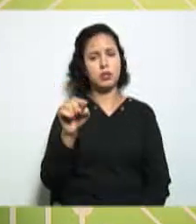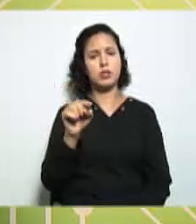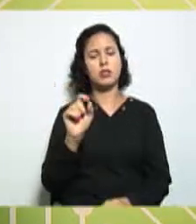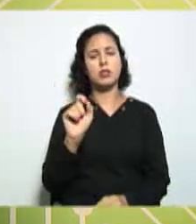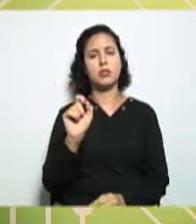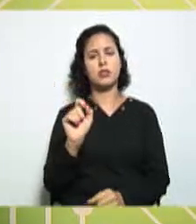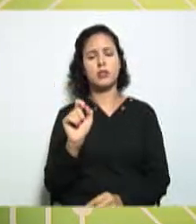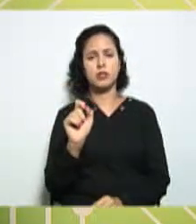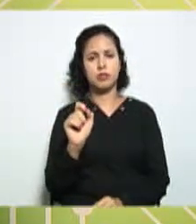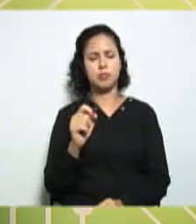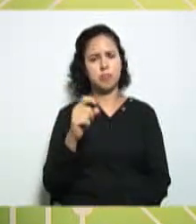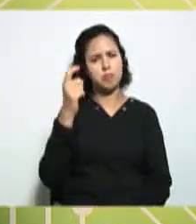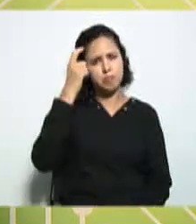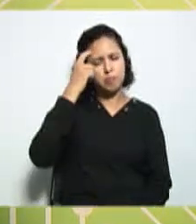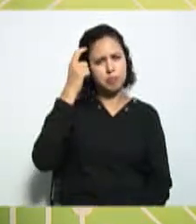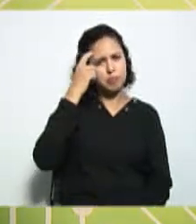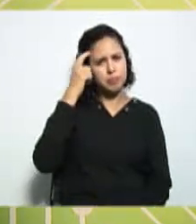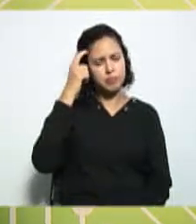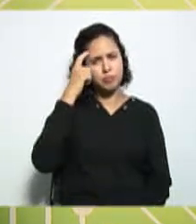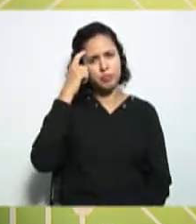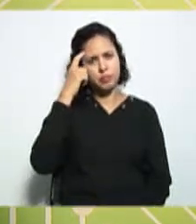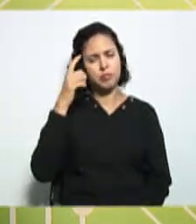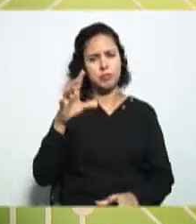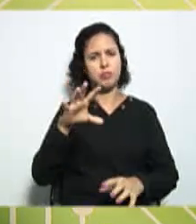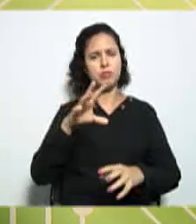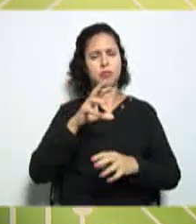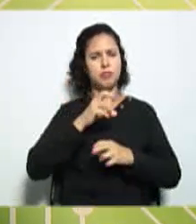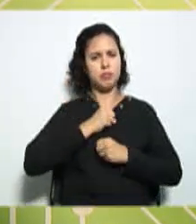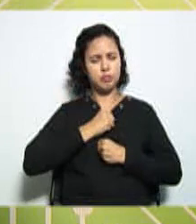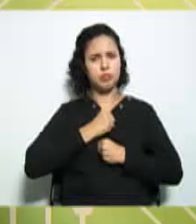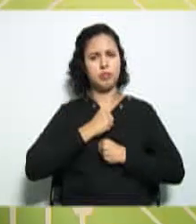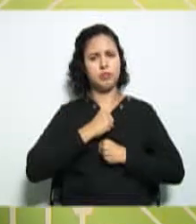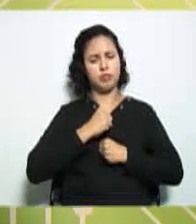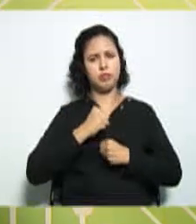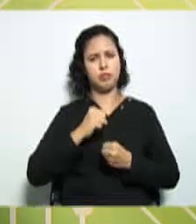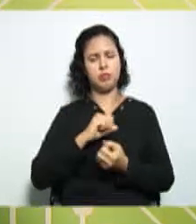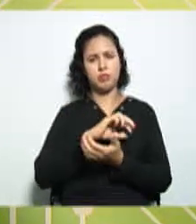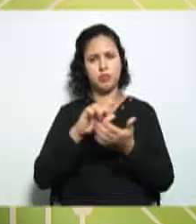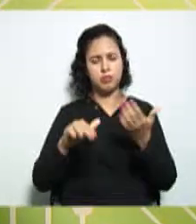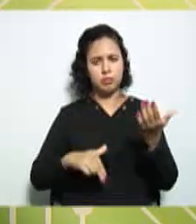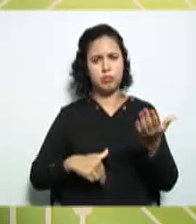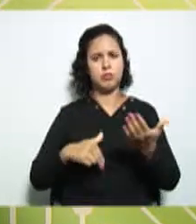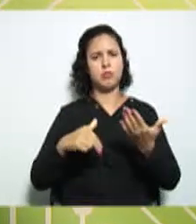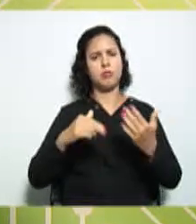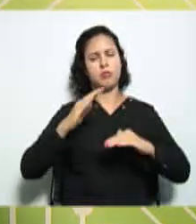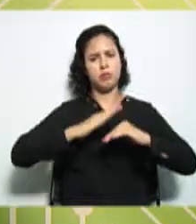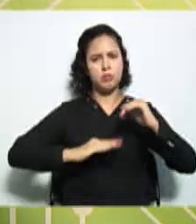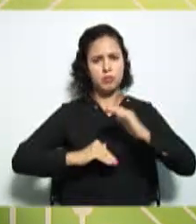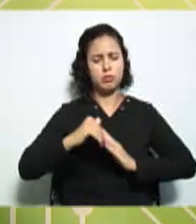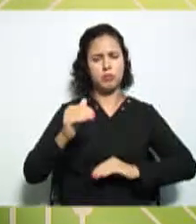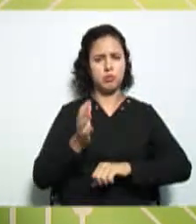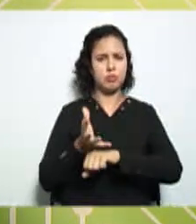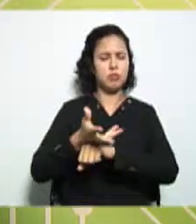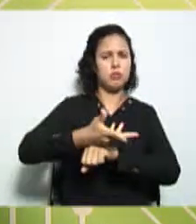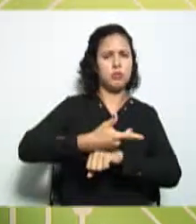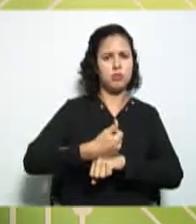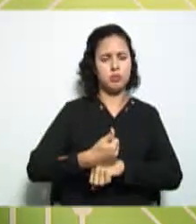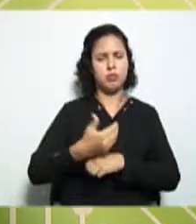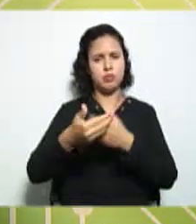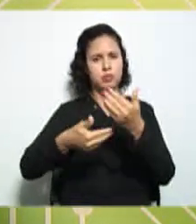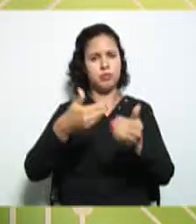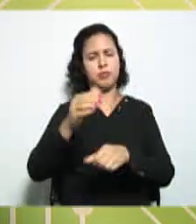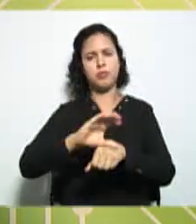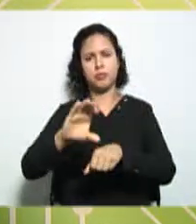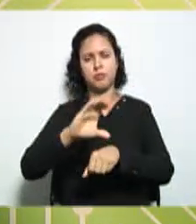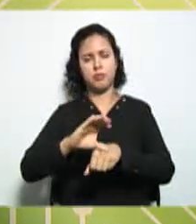vá tomando uma consciência e adquirindo algumas habilidades, algumas competências ao longo do curso. Então, quando você